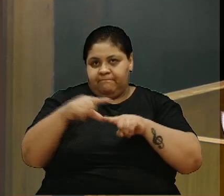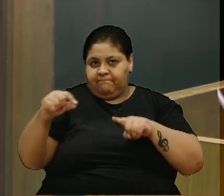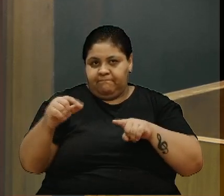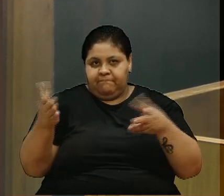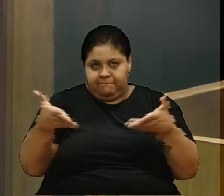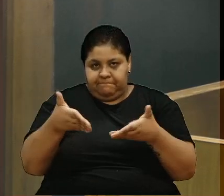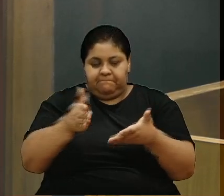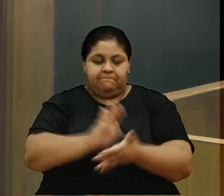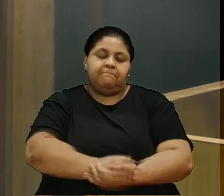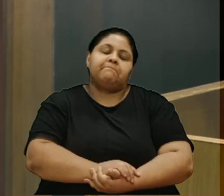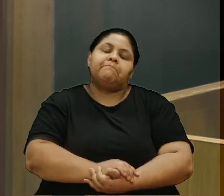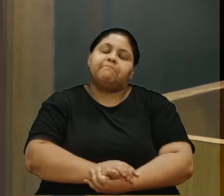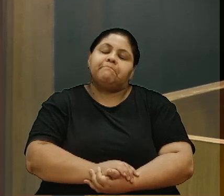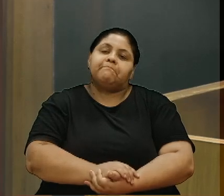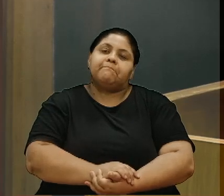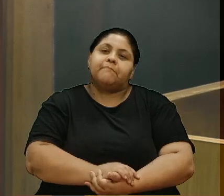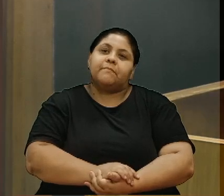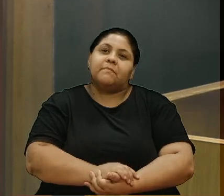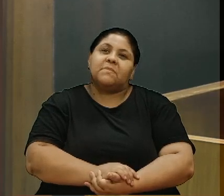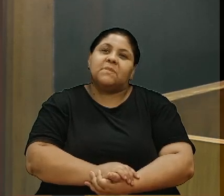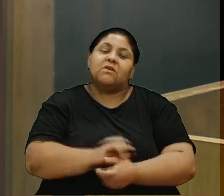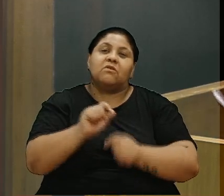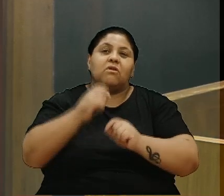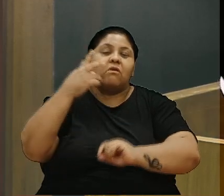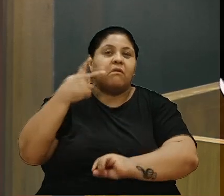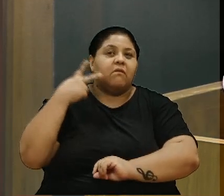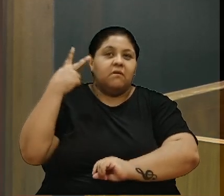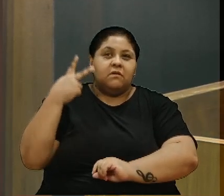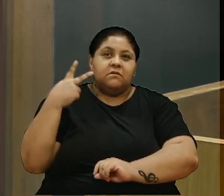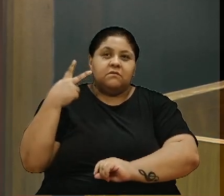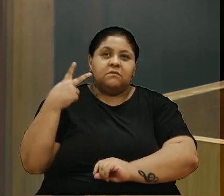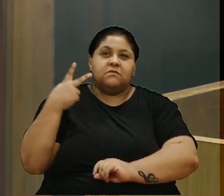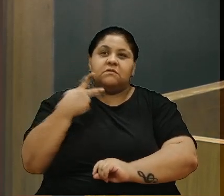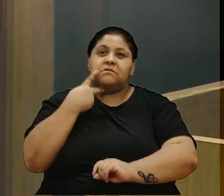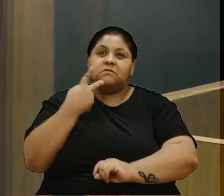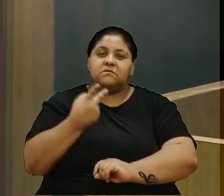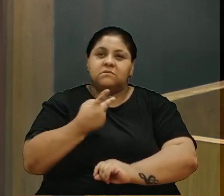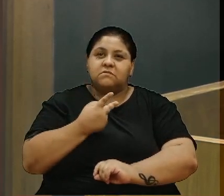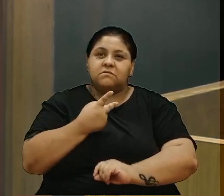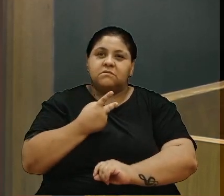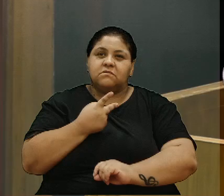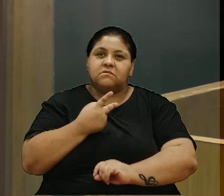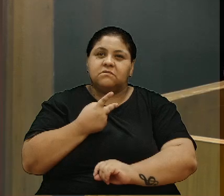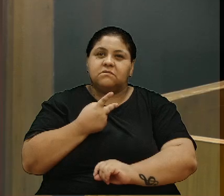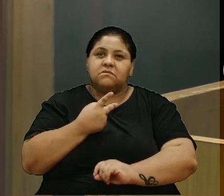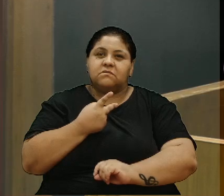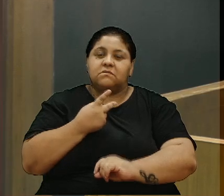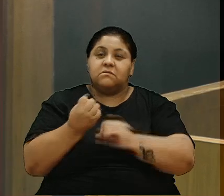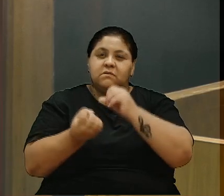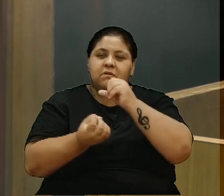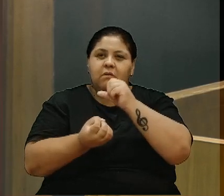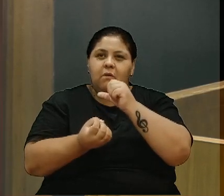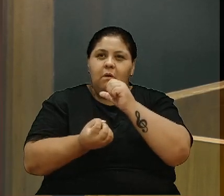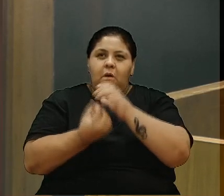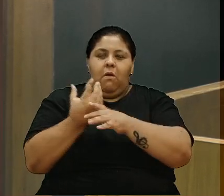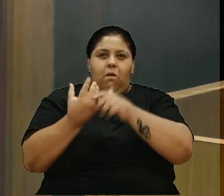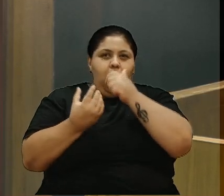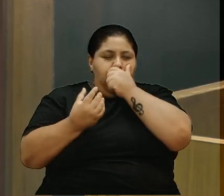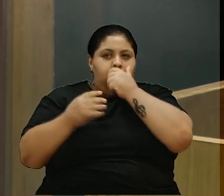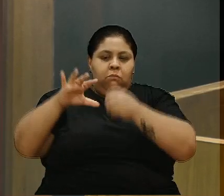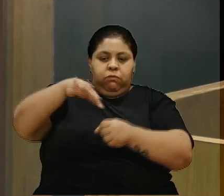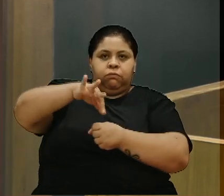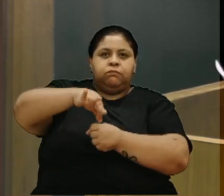ausentou. Então, aquilo que o vereador falou a respeito da implantação do